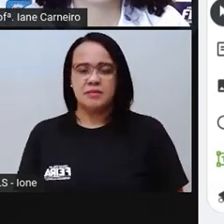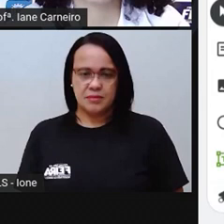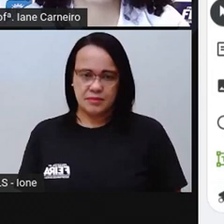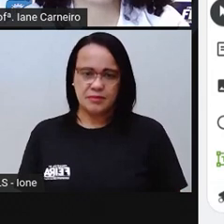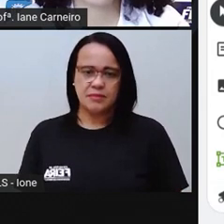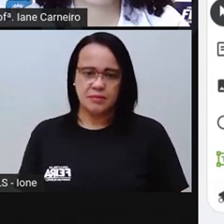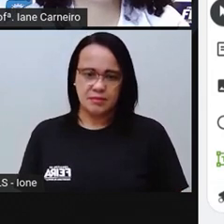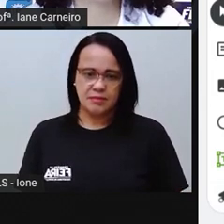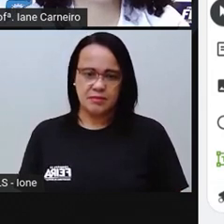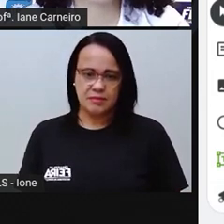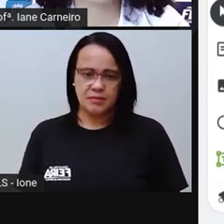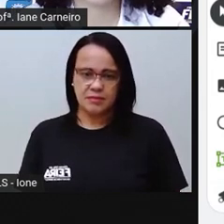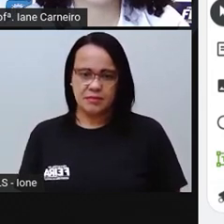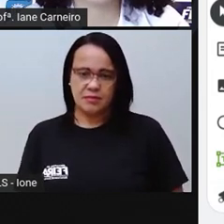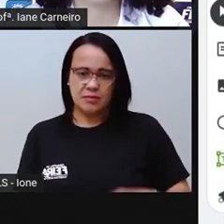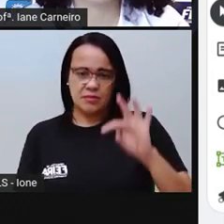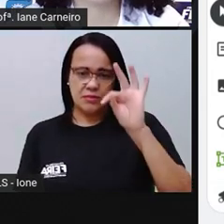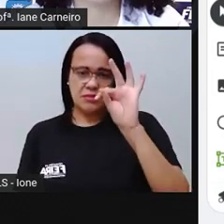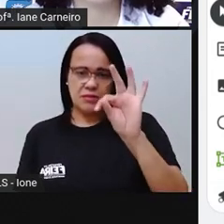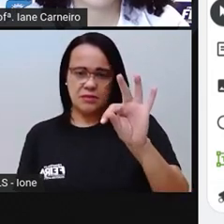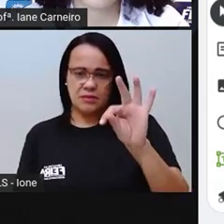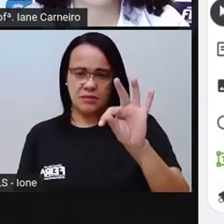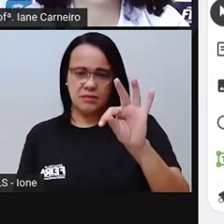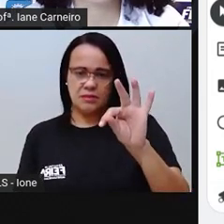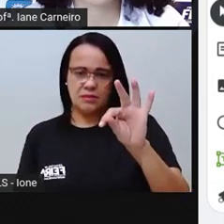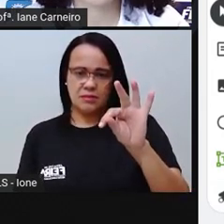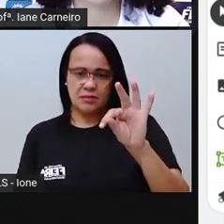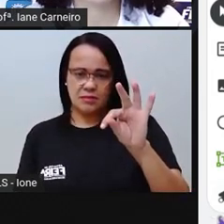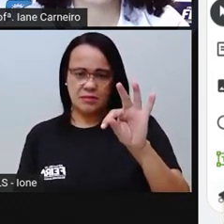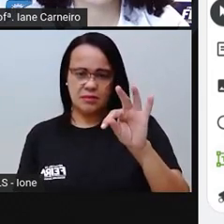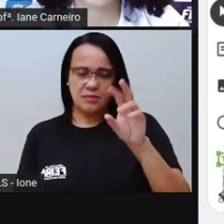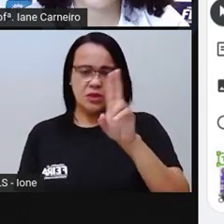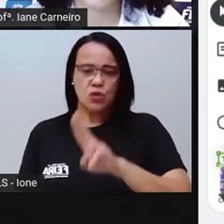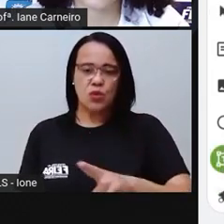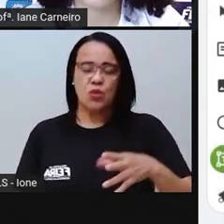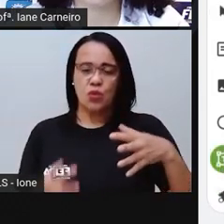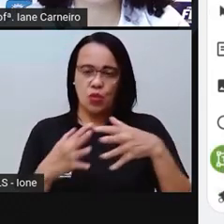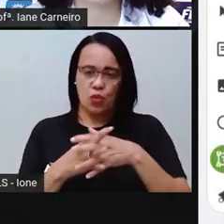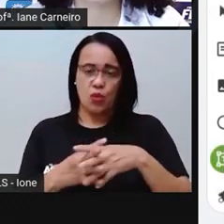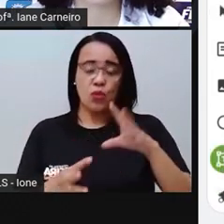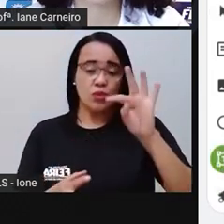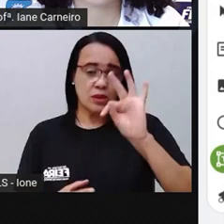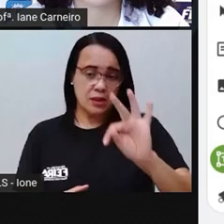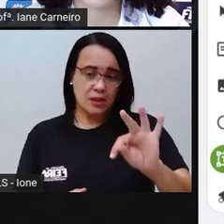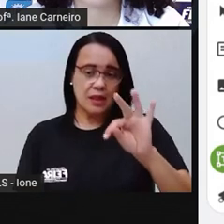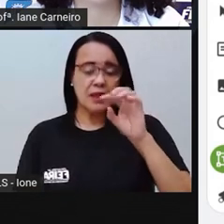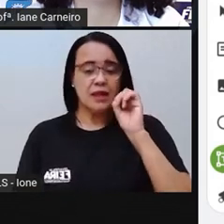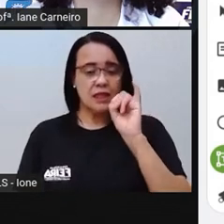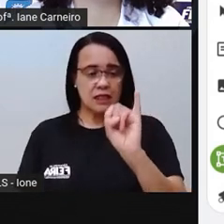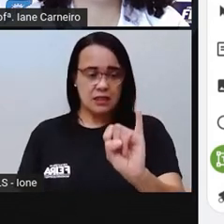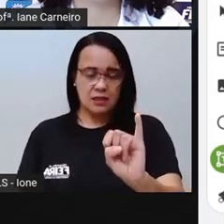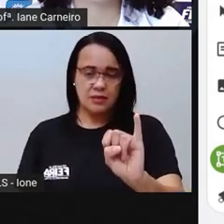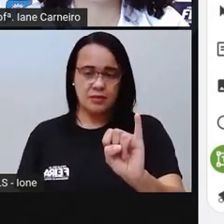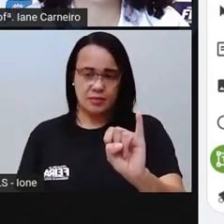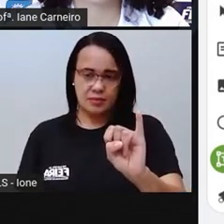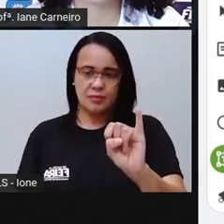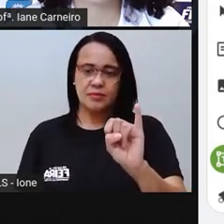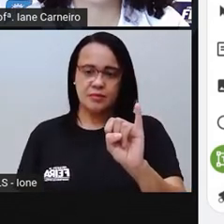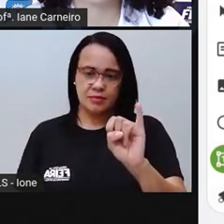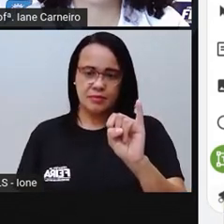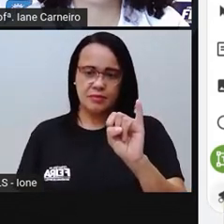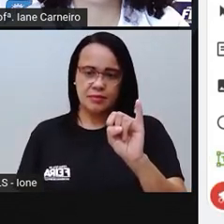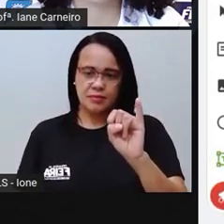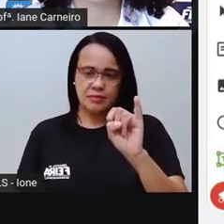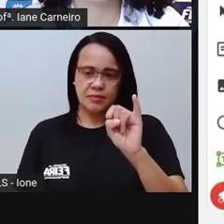Petit. Para formar o ti, eu uso a consoante T junto com a vogal I. Então, vem